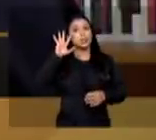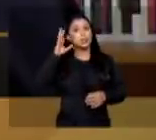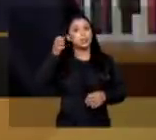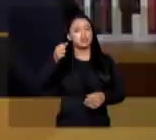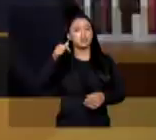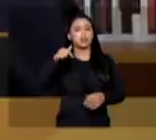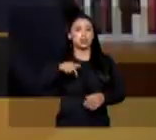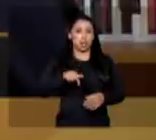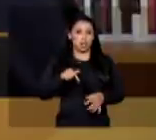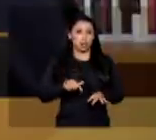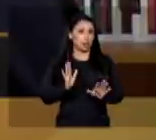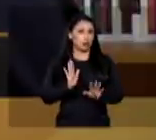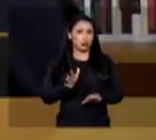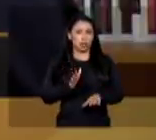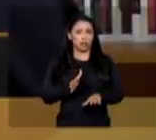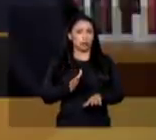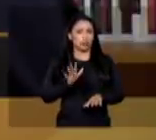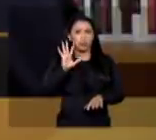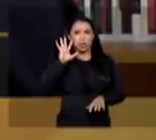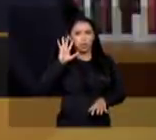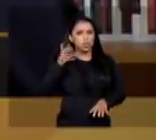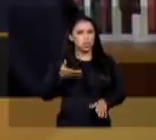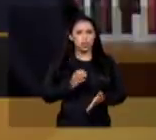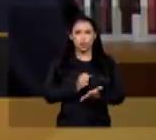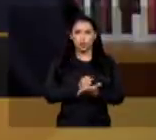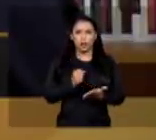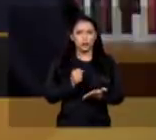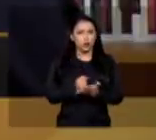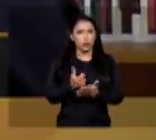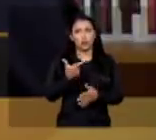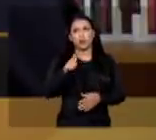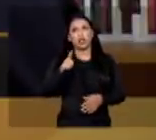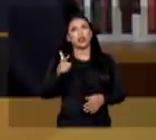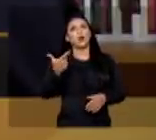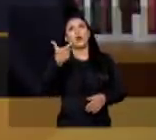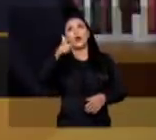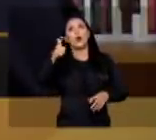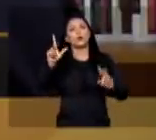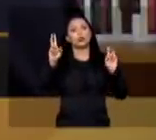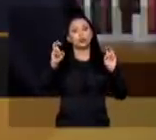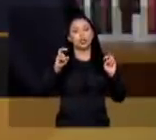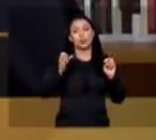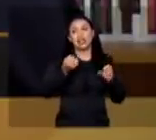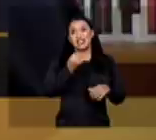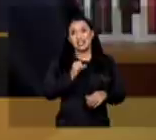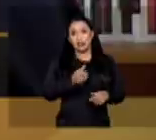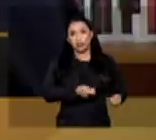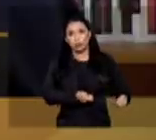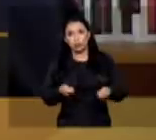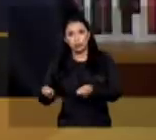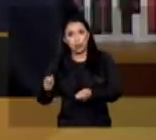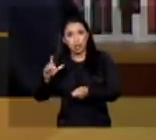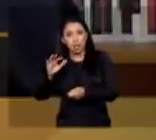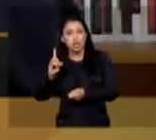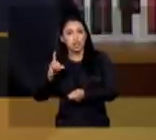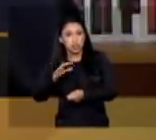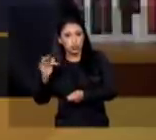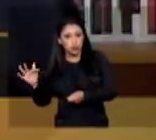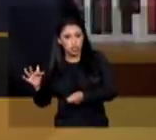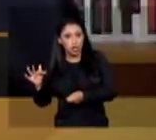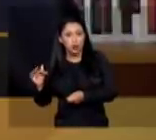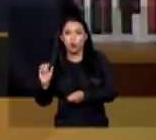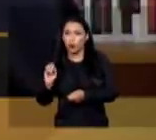aqui é definitivo, não é uma questão em aberta. Se mandarmos para o Distrito Federal, é o Distrito Federal. Se mandarmos para São Paulo,